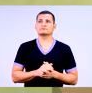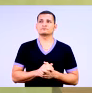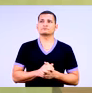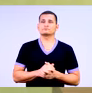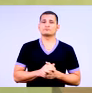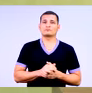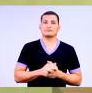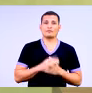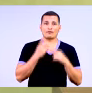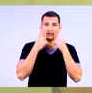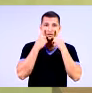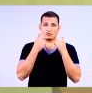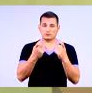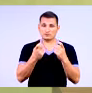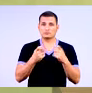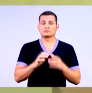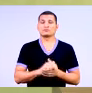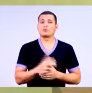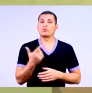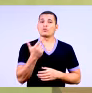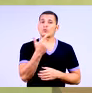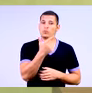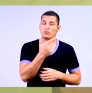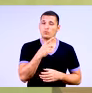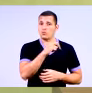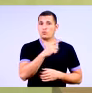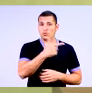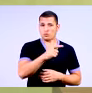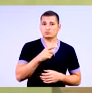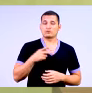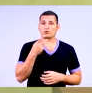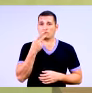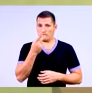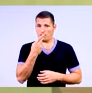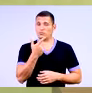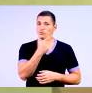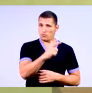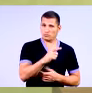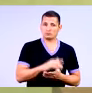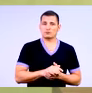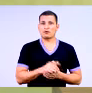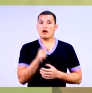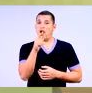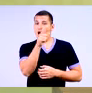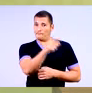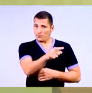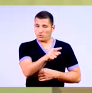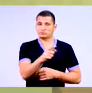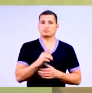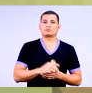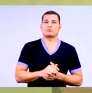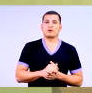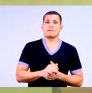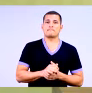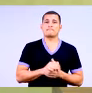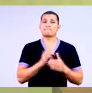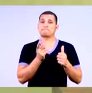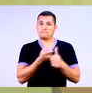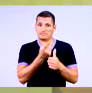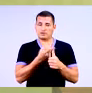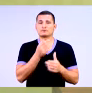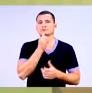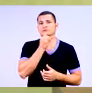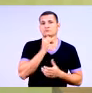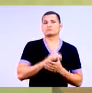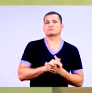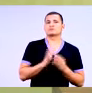E é interessante que o outro, quando nós falamos no outro, a gente aponta primeiramente aí, quem sabe, o índio,